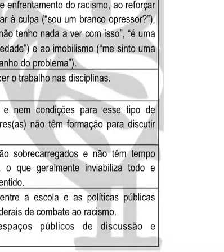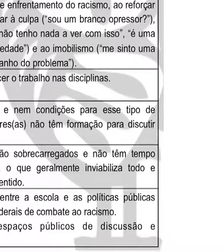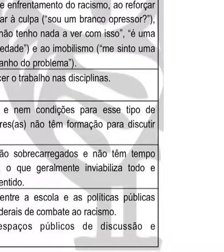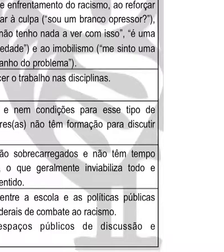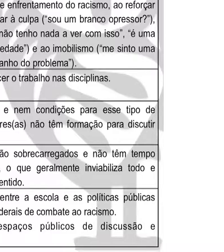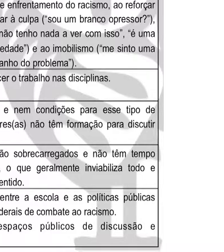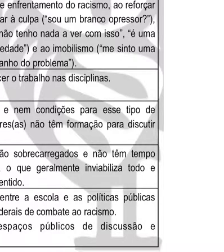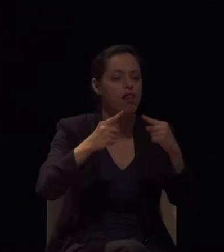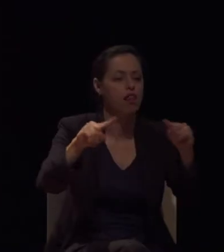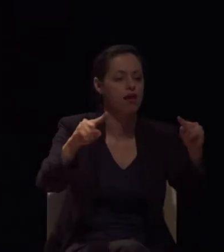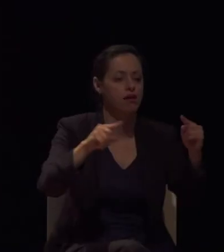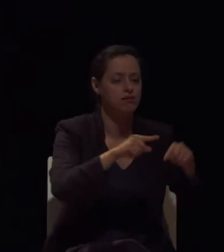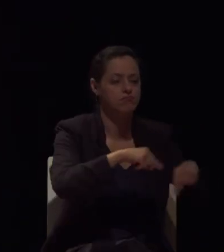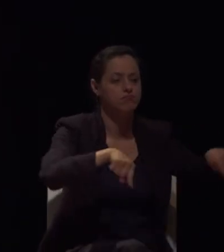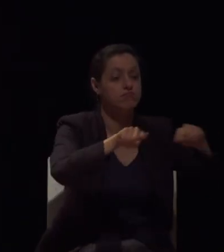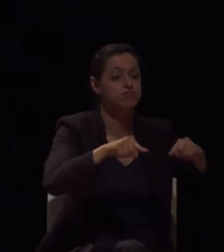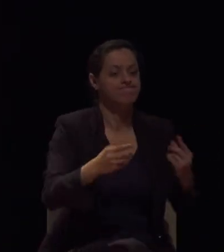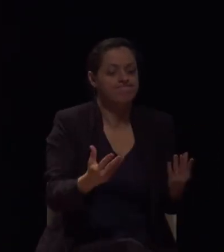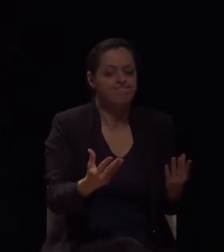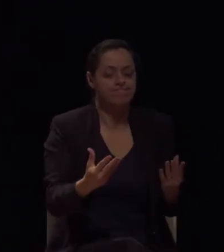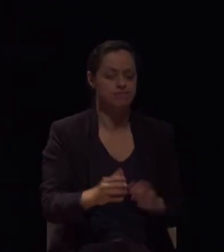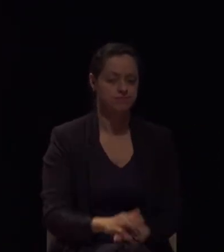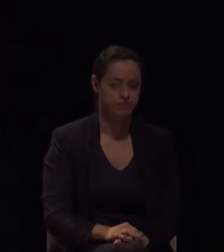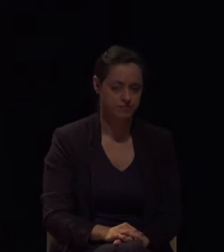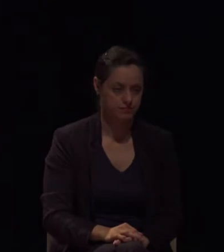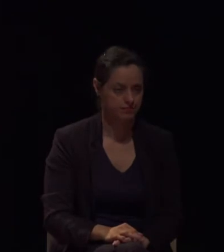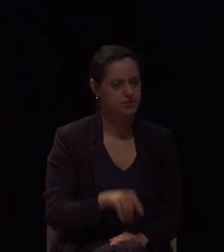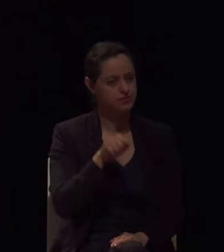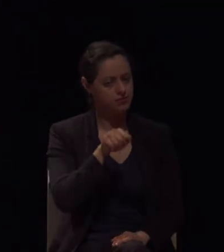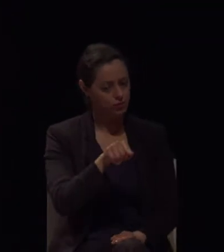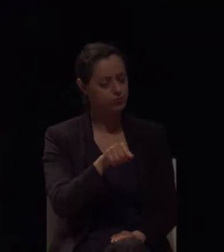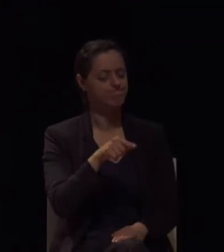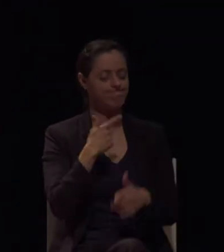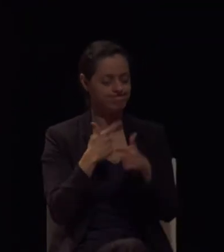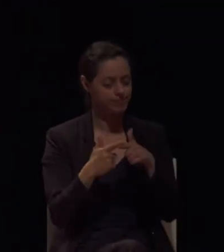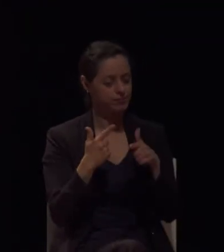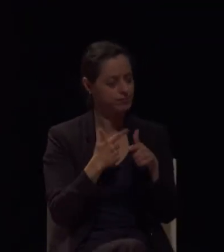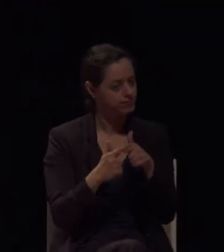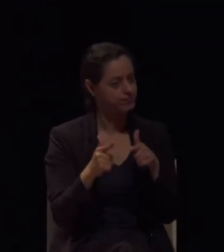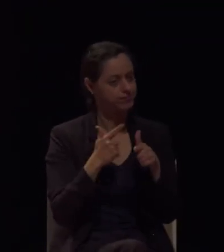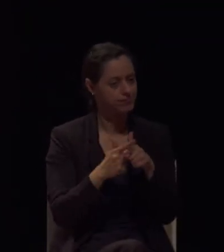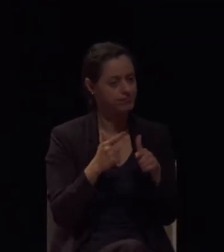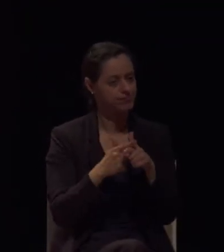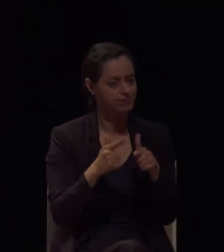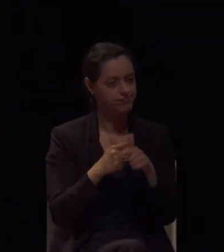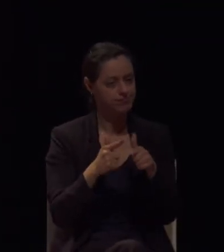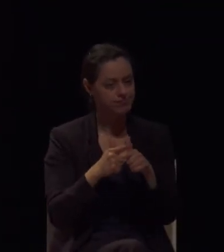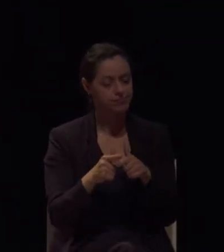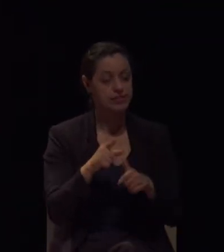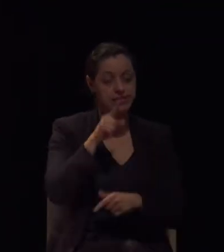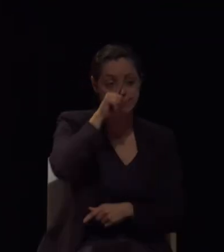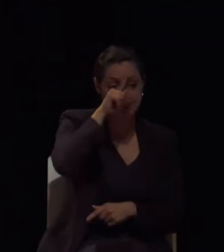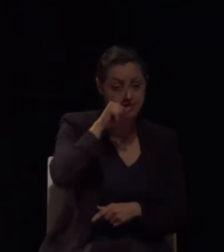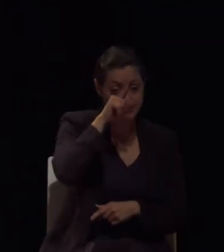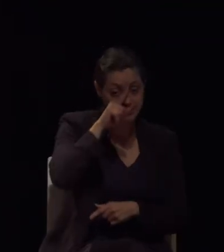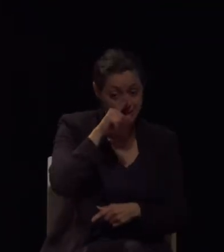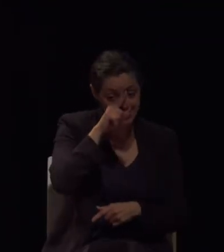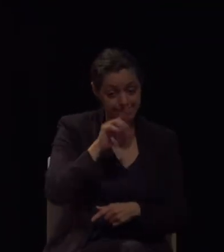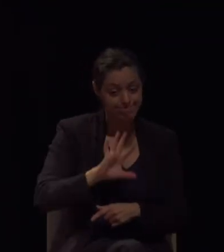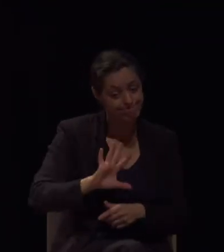esse tipo de armadilha esse tipo de risco